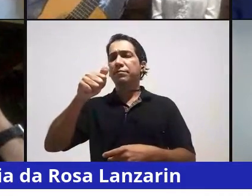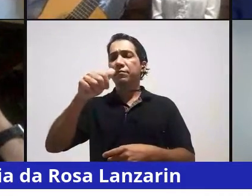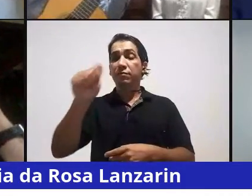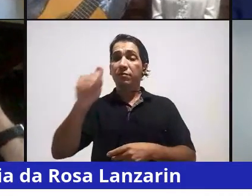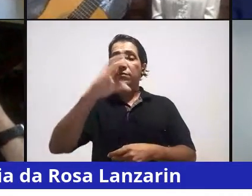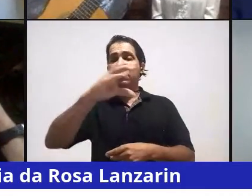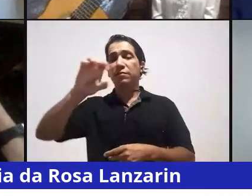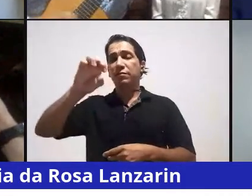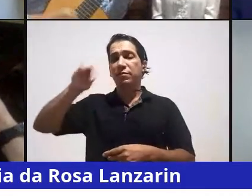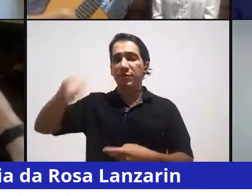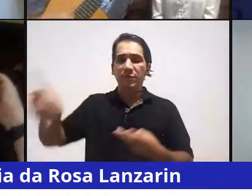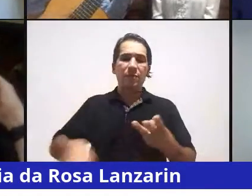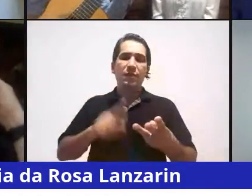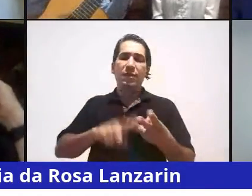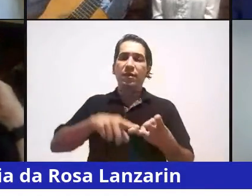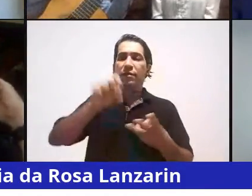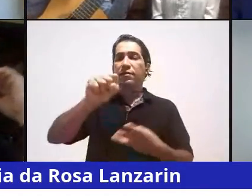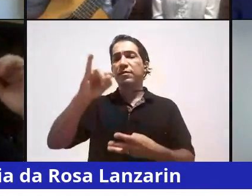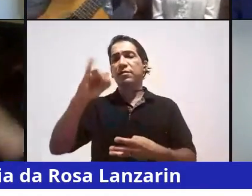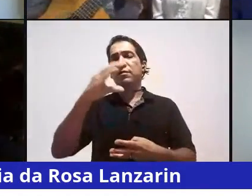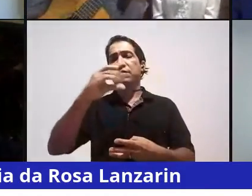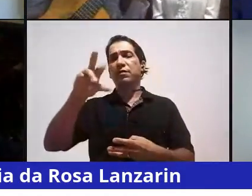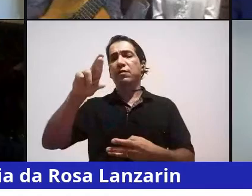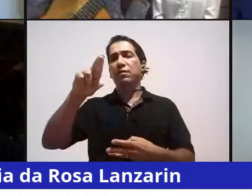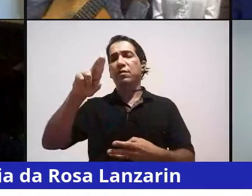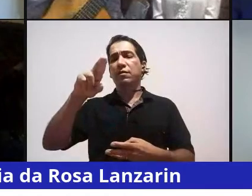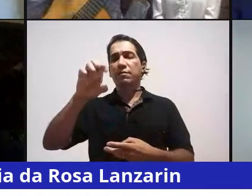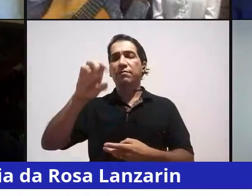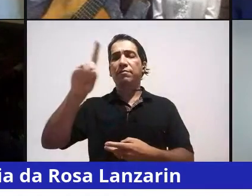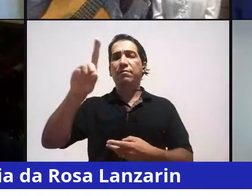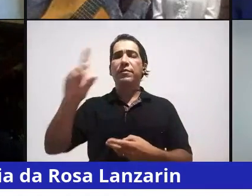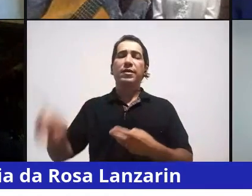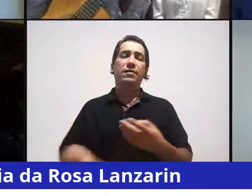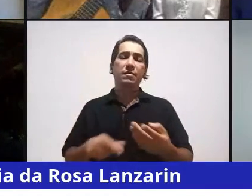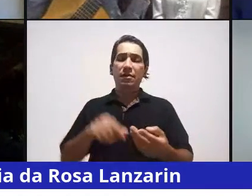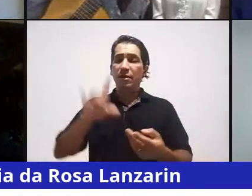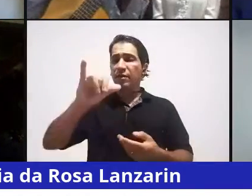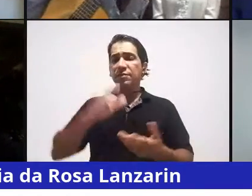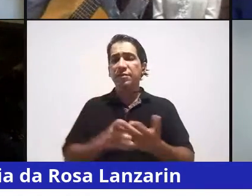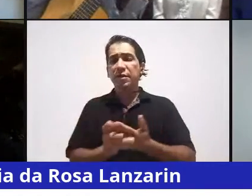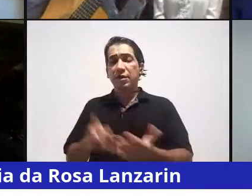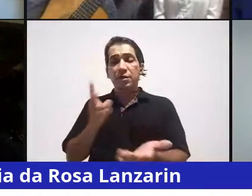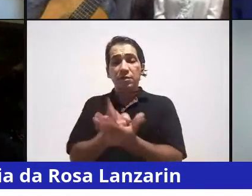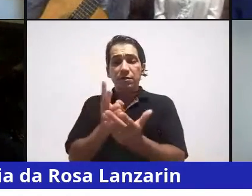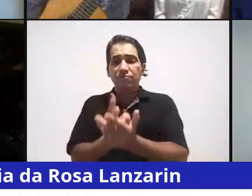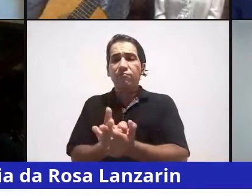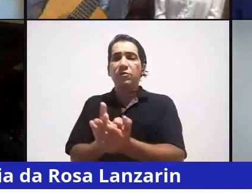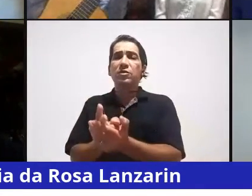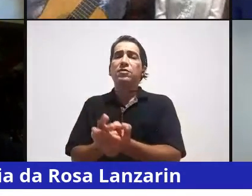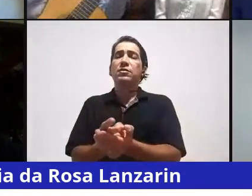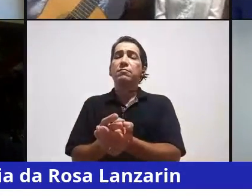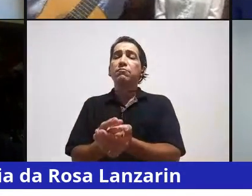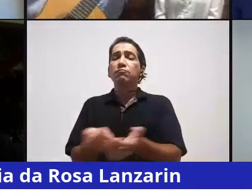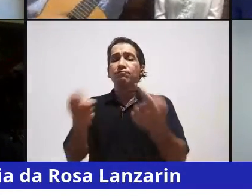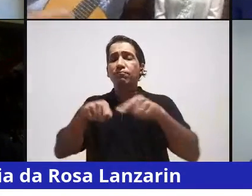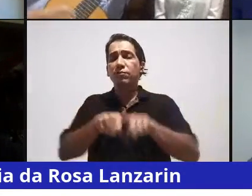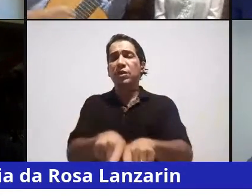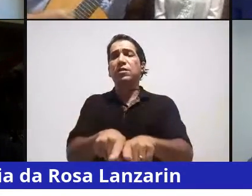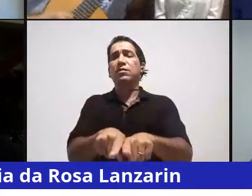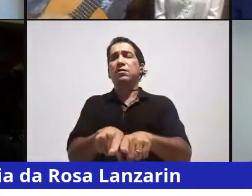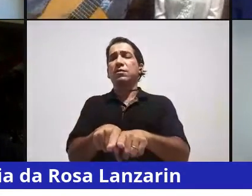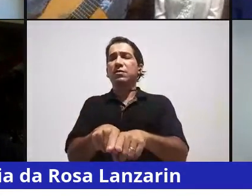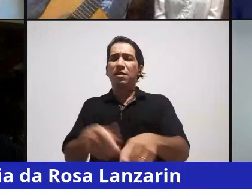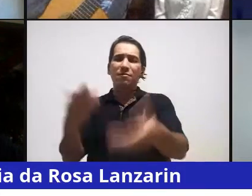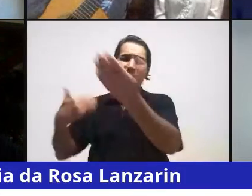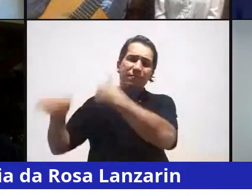aí parceiros locais que nós temos desde a realização do nosso primeiro EGEDIM e que até hoje continuam nos